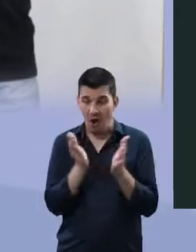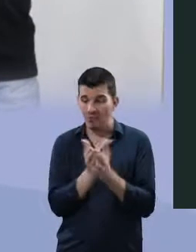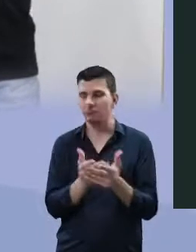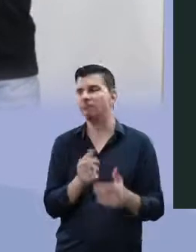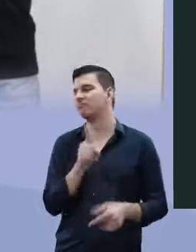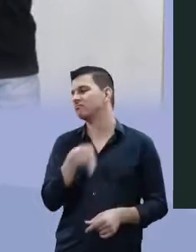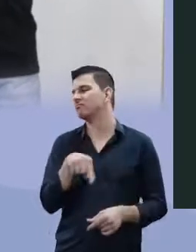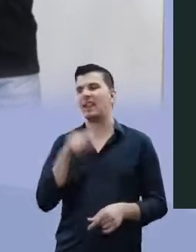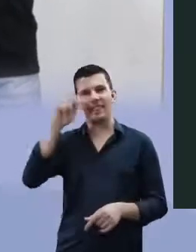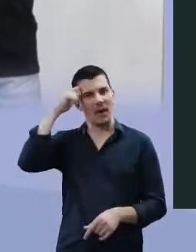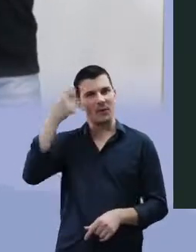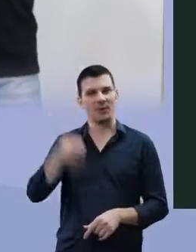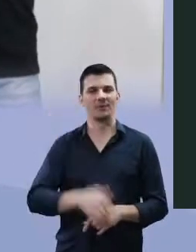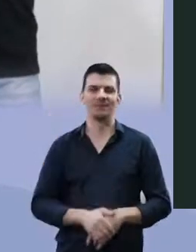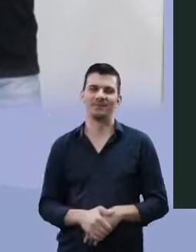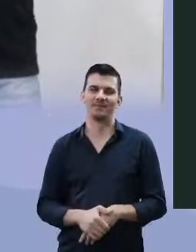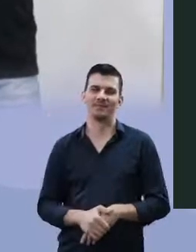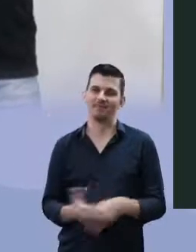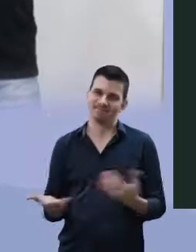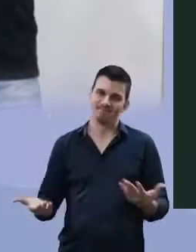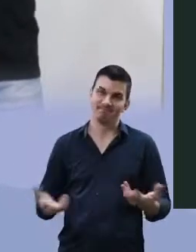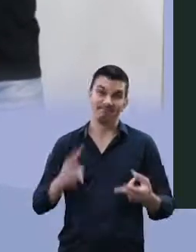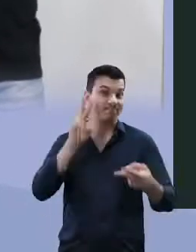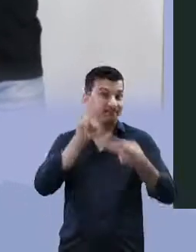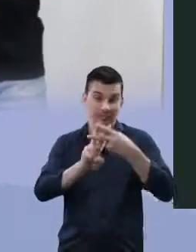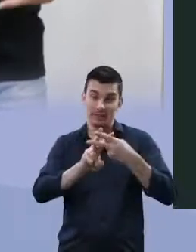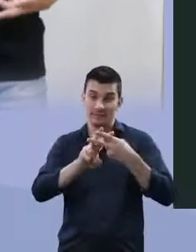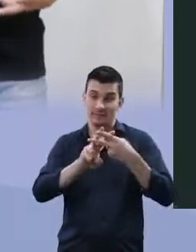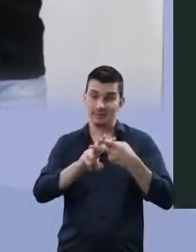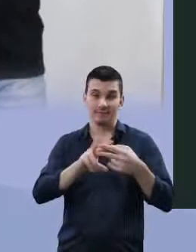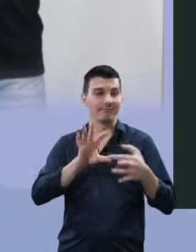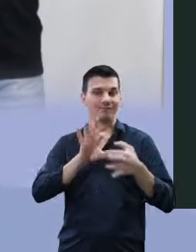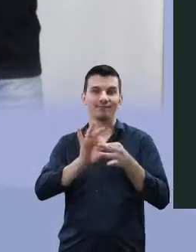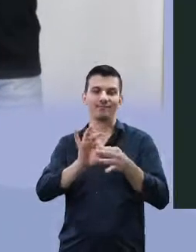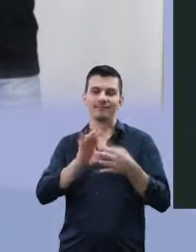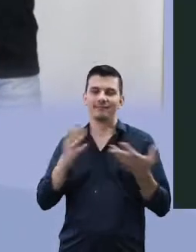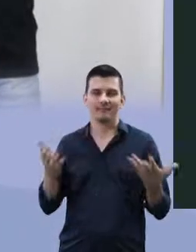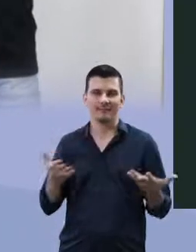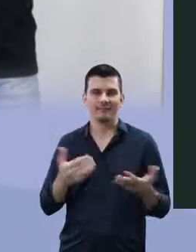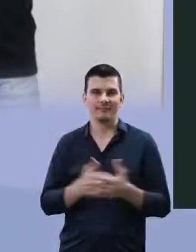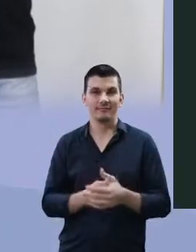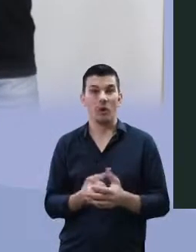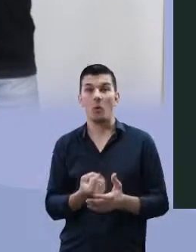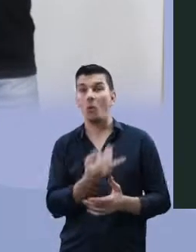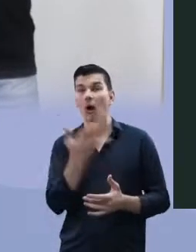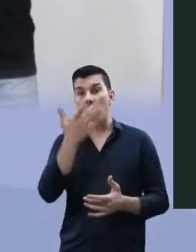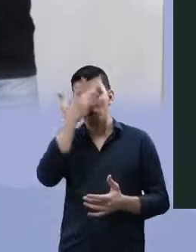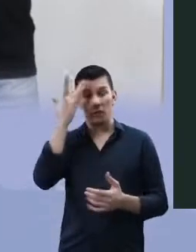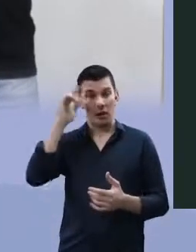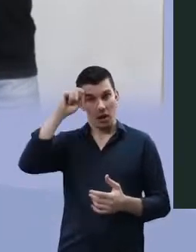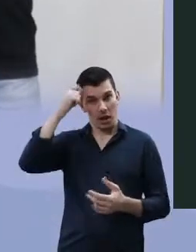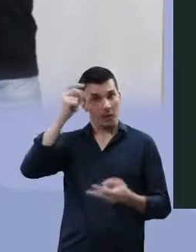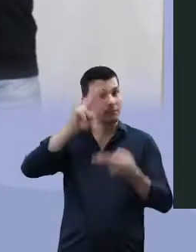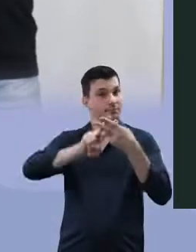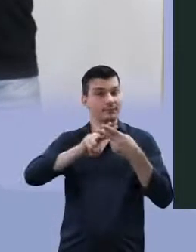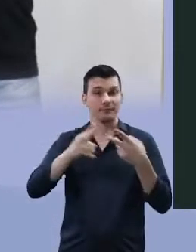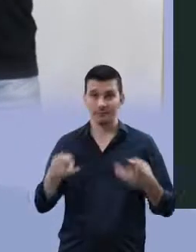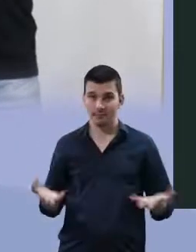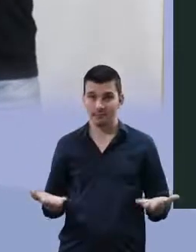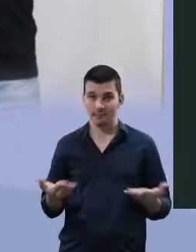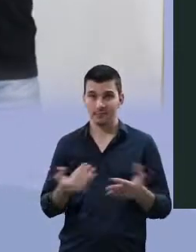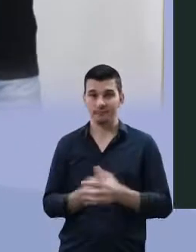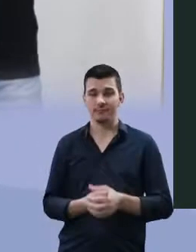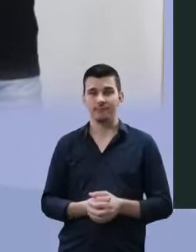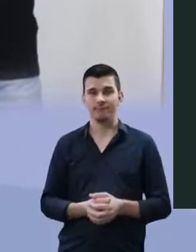número, né, de pessoas pretas presas no Brasil? Então, a pessoa já